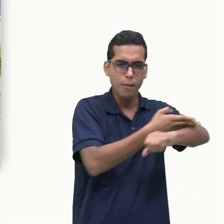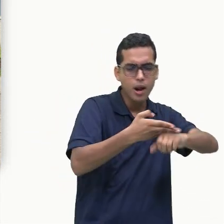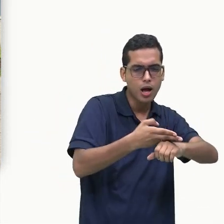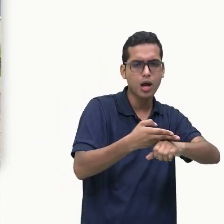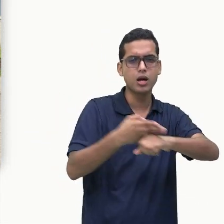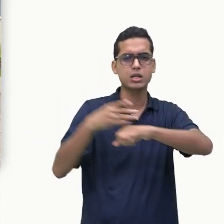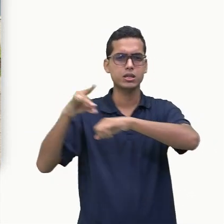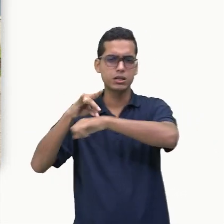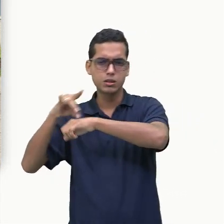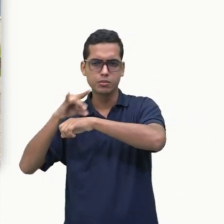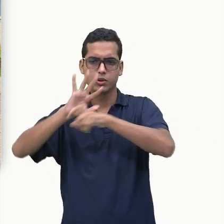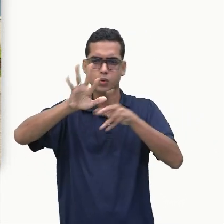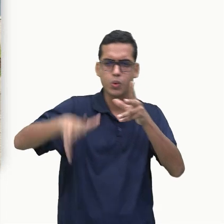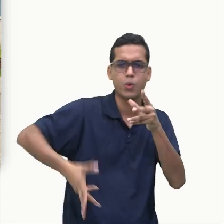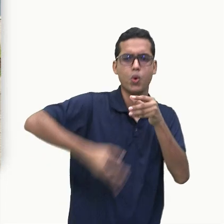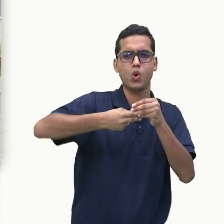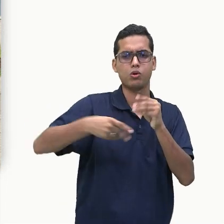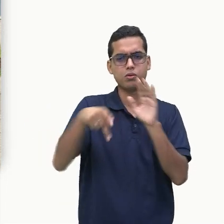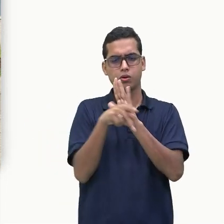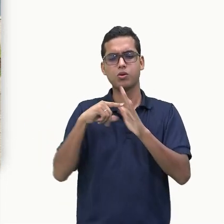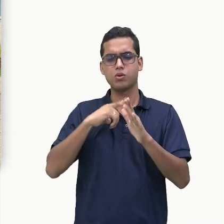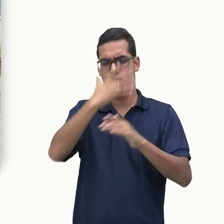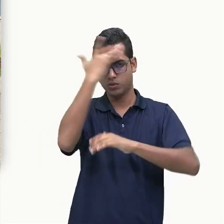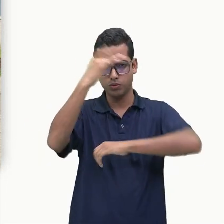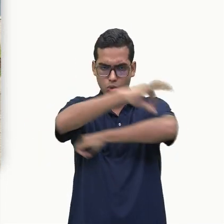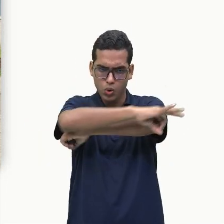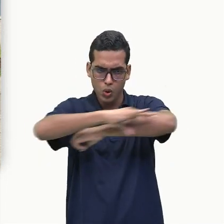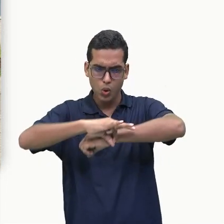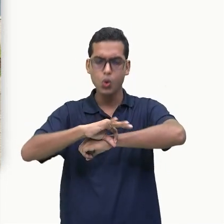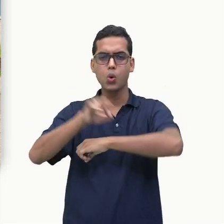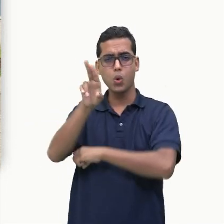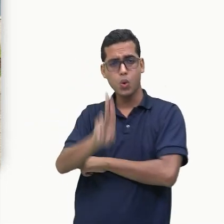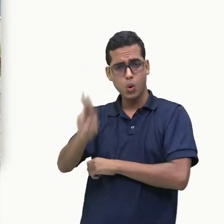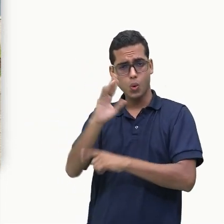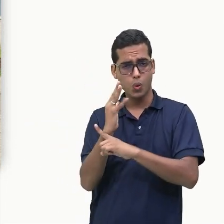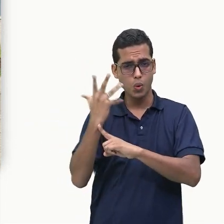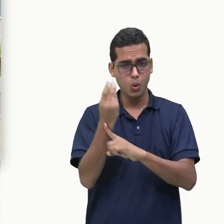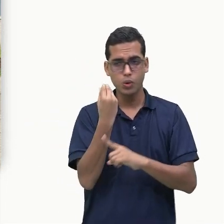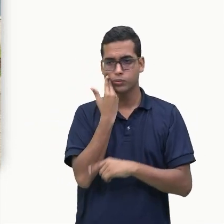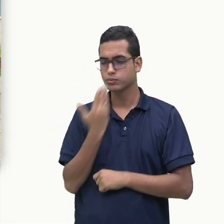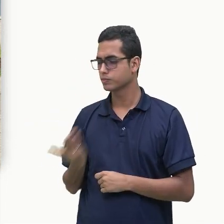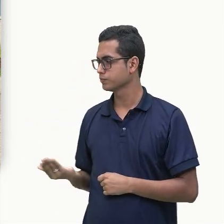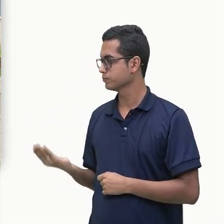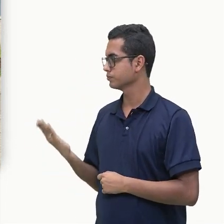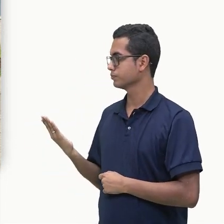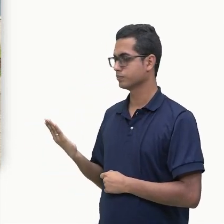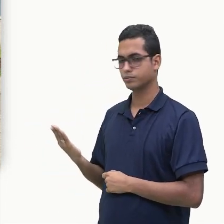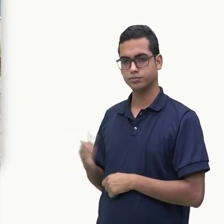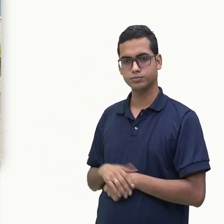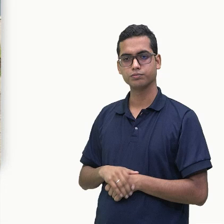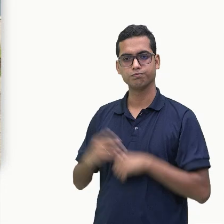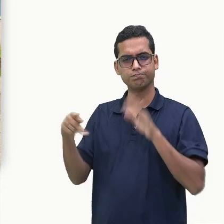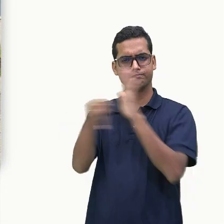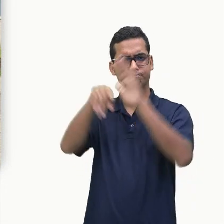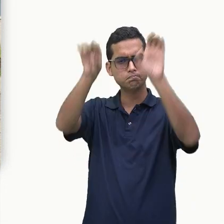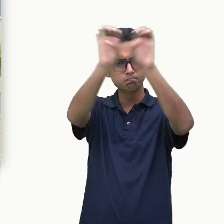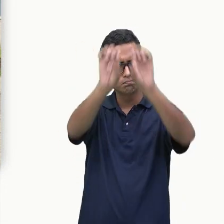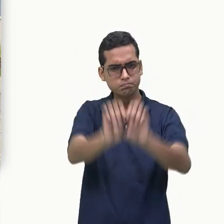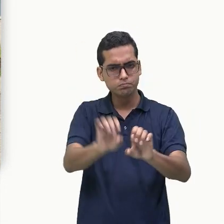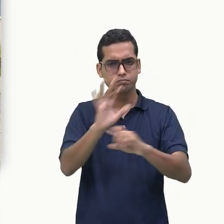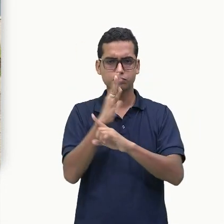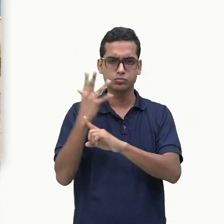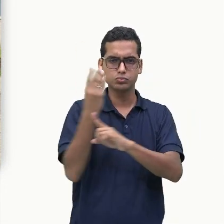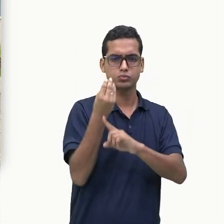o arquiteto, ele utilizou essa obra de arte, né, nessa arquitetura